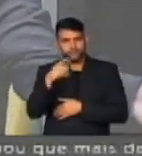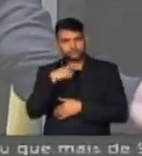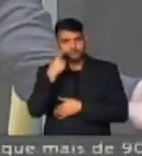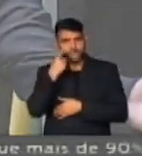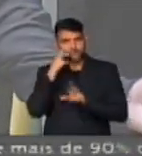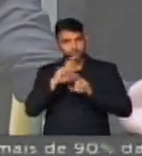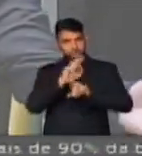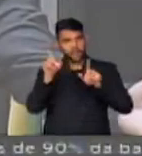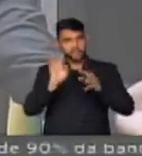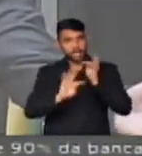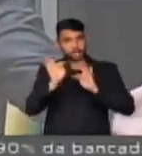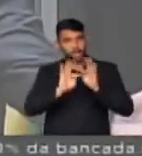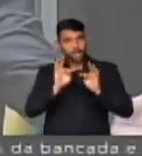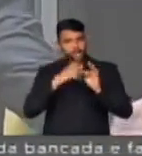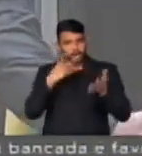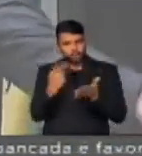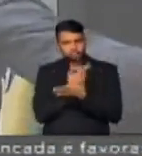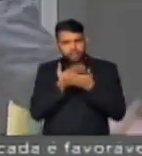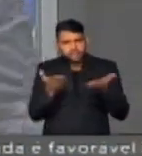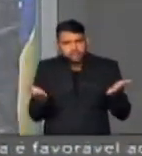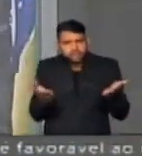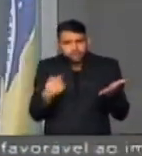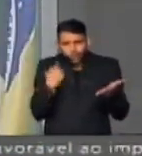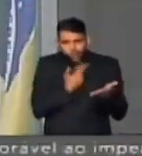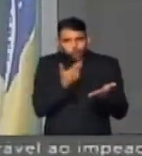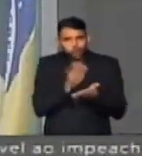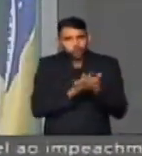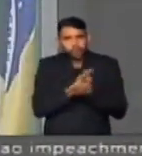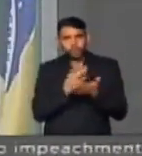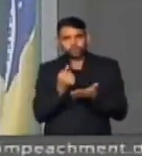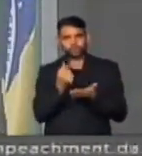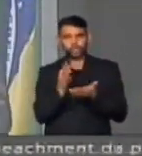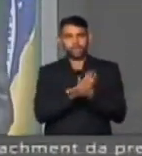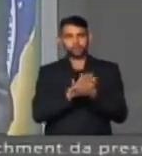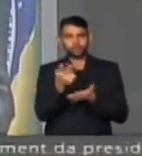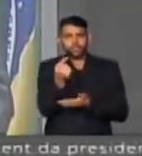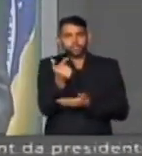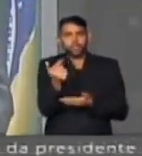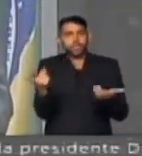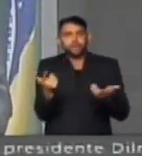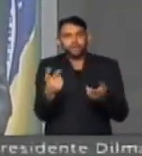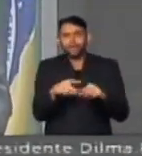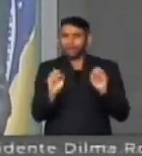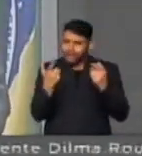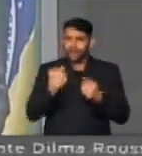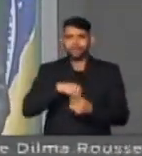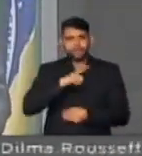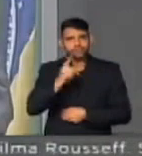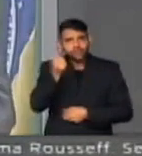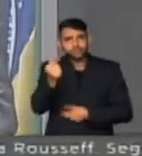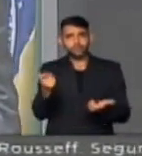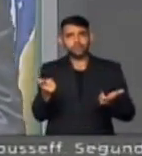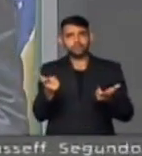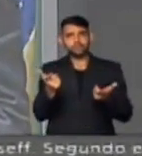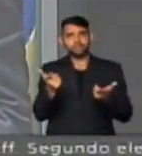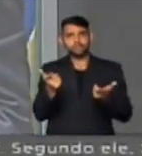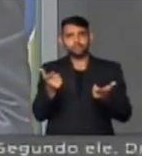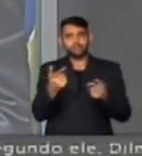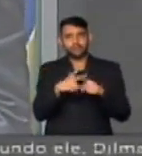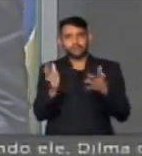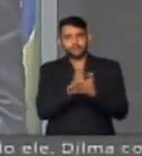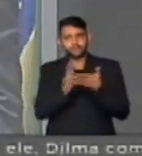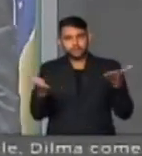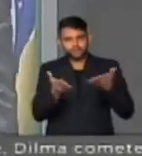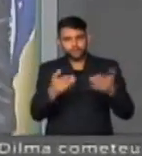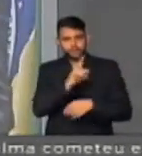a diferença tecnológica que nós temos. Bom, mas nós não temos recurso? Não temos sim, claro que temos. O